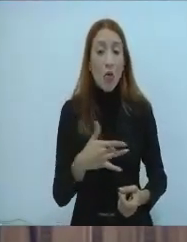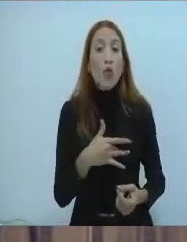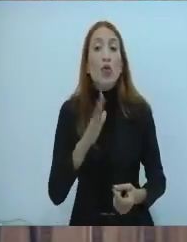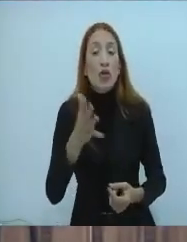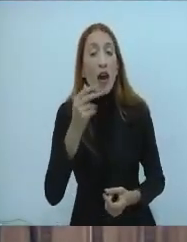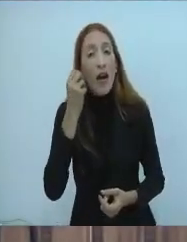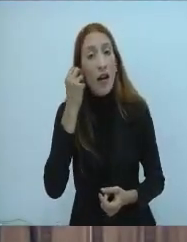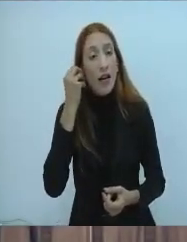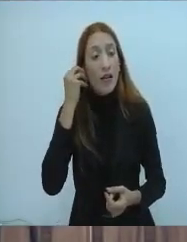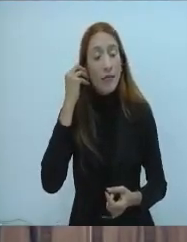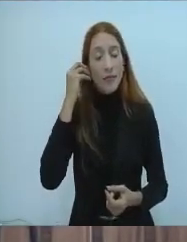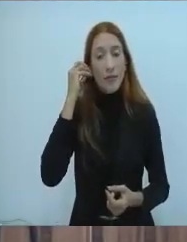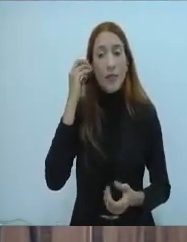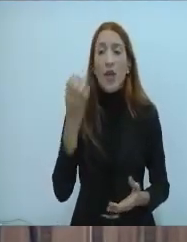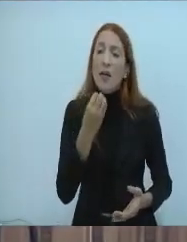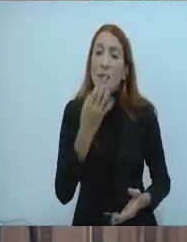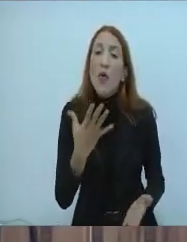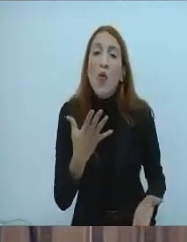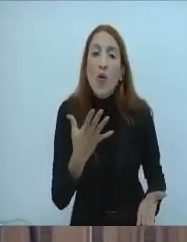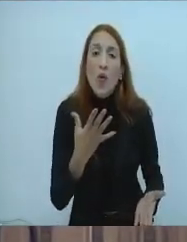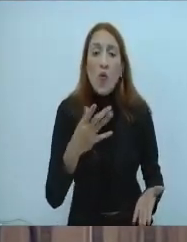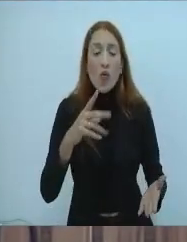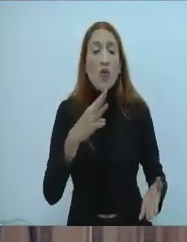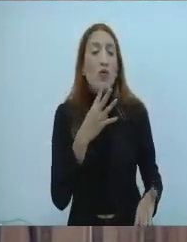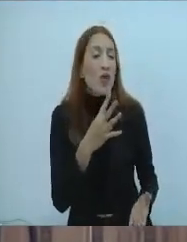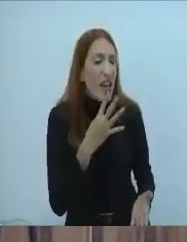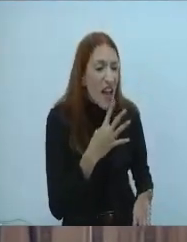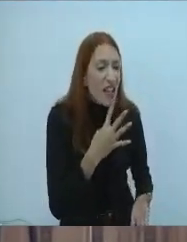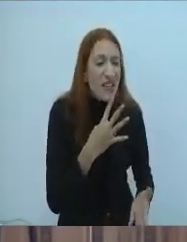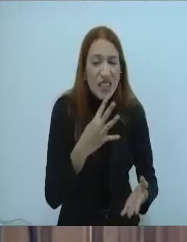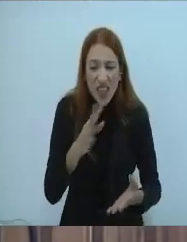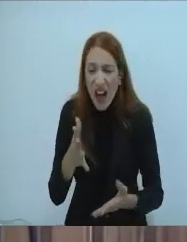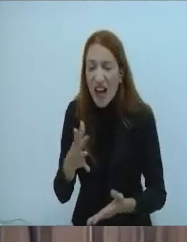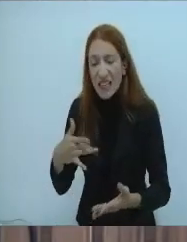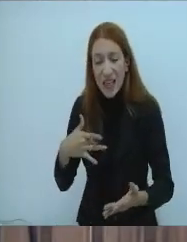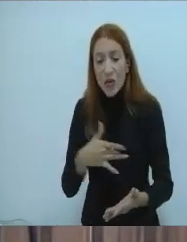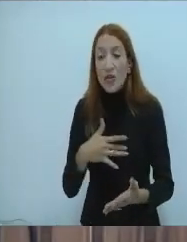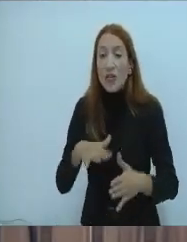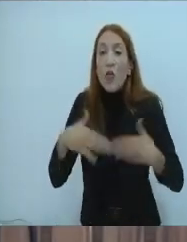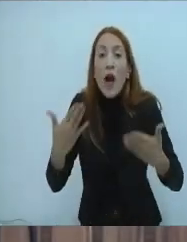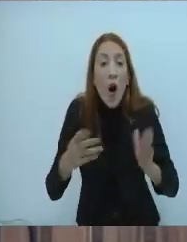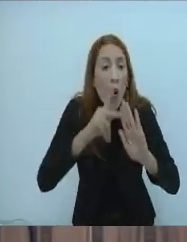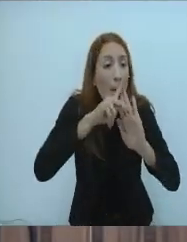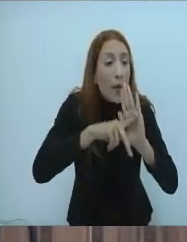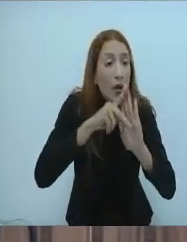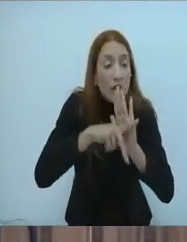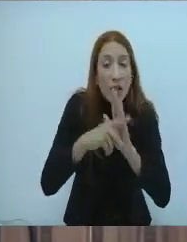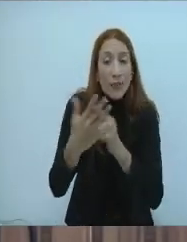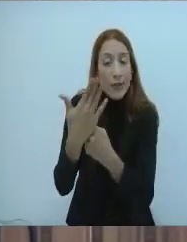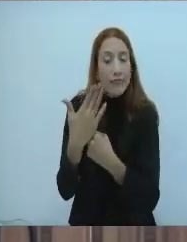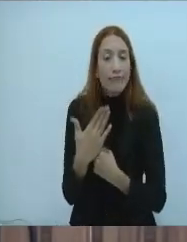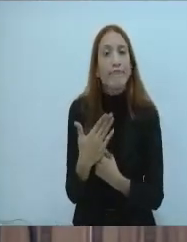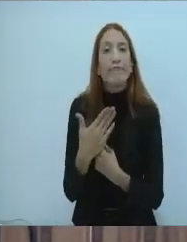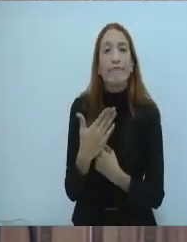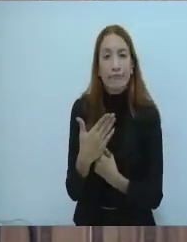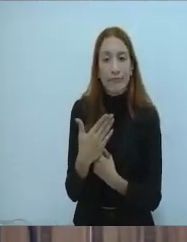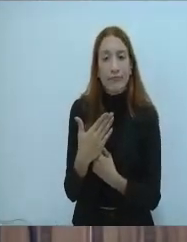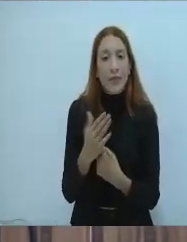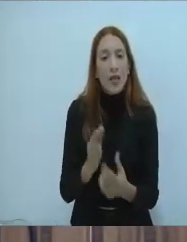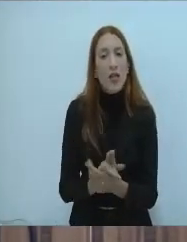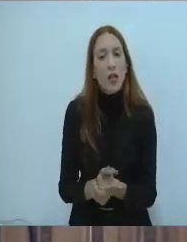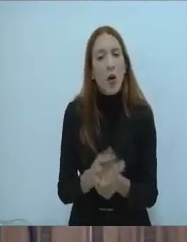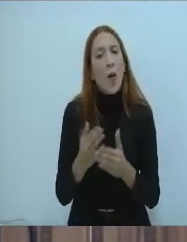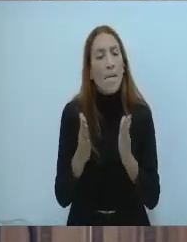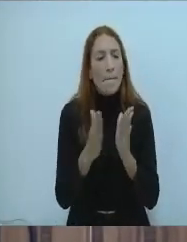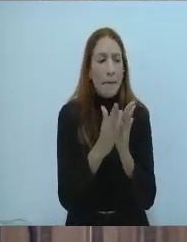se vocês são bons conhecedores de saúde pública apresente projetos para saúde pública portanto eu peço a todos